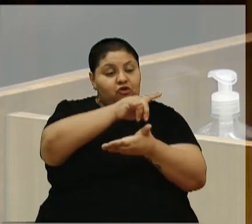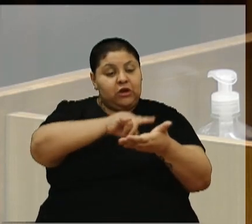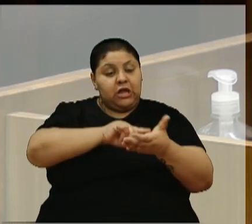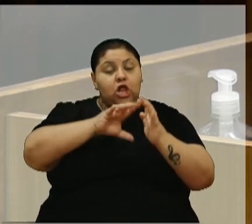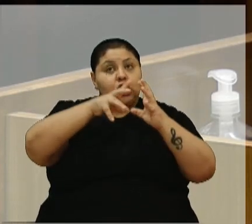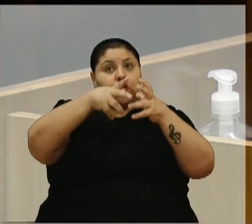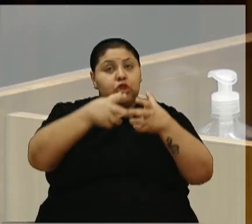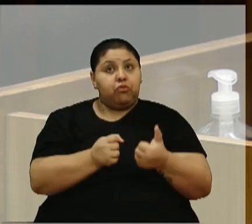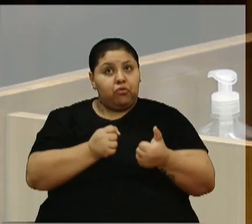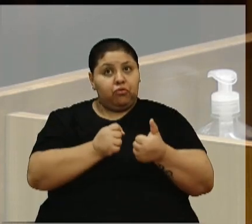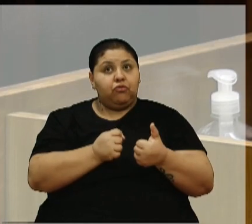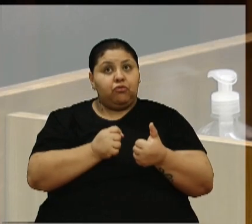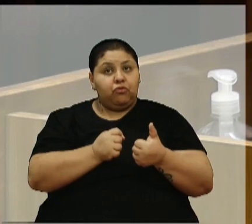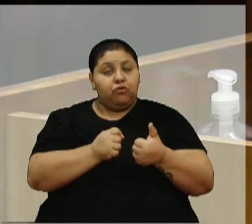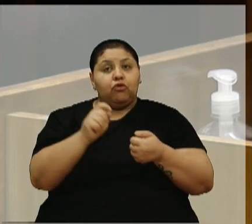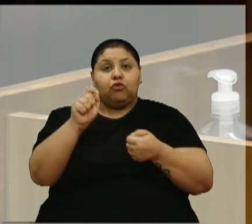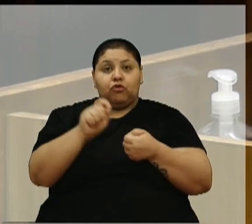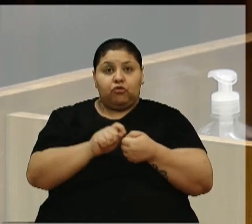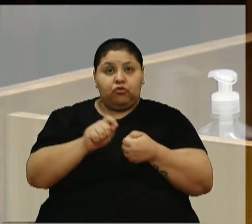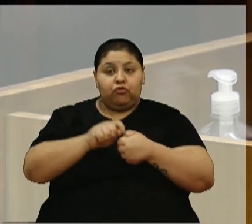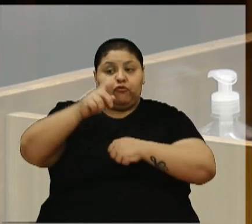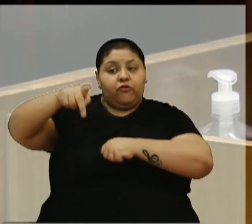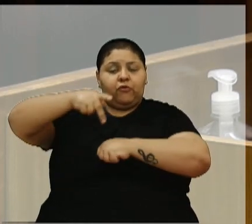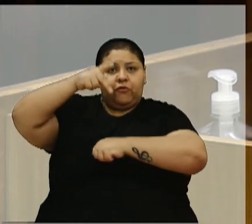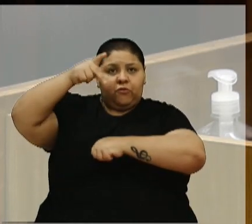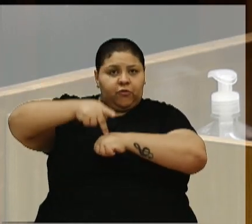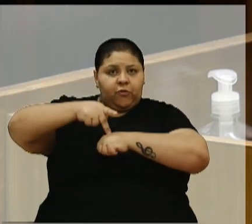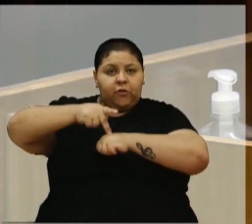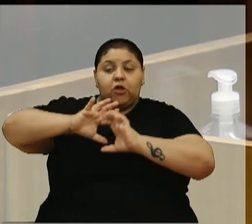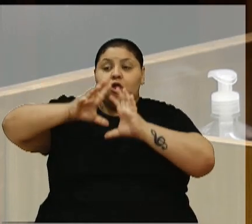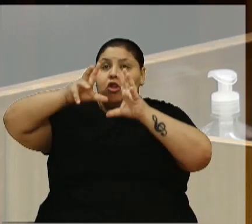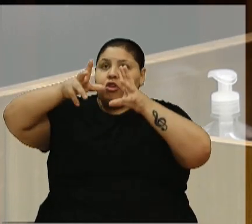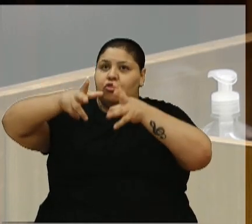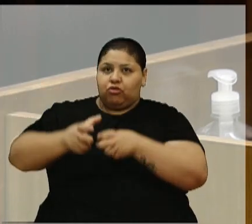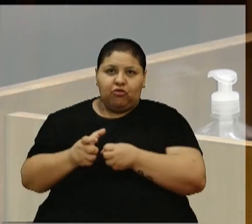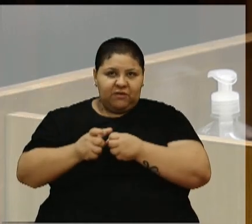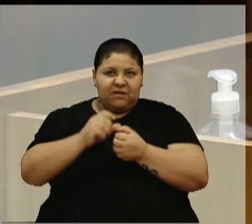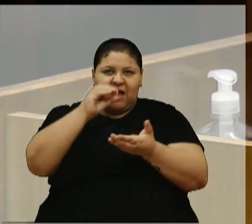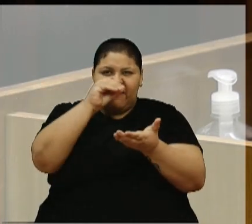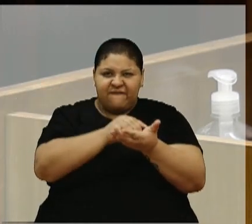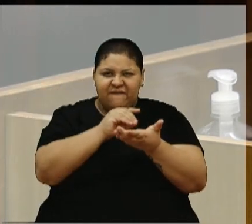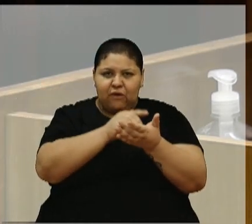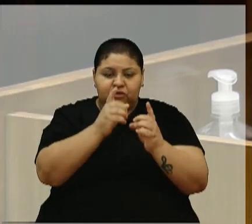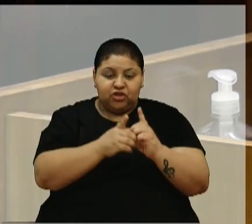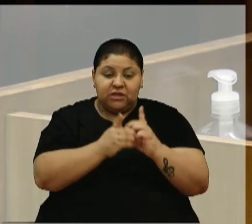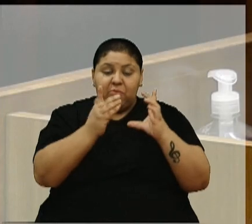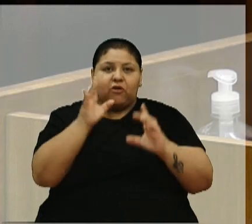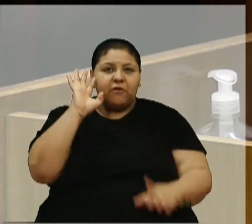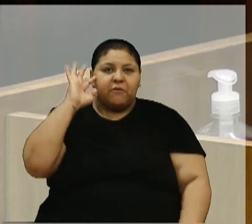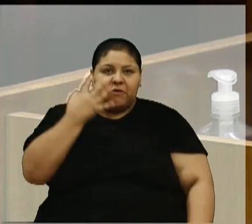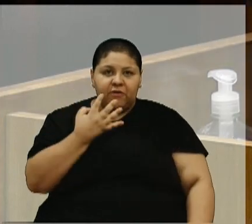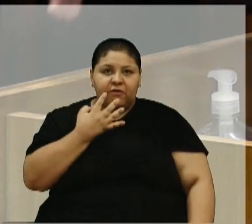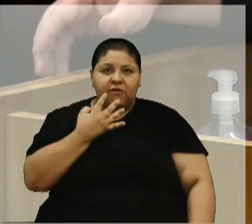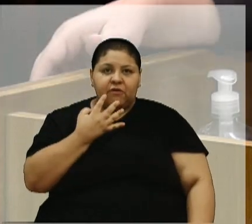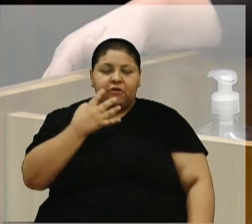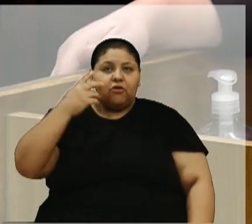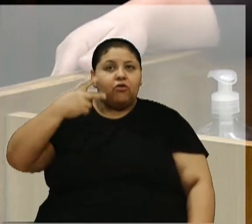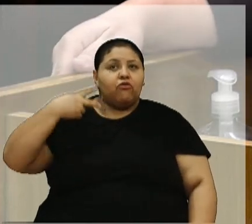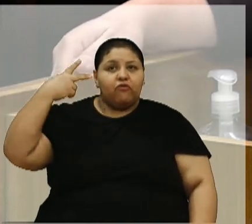que está sendo feito no nosso país, de toda a antidemocracia que está acontecendo, e vem o